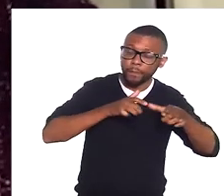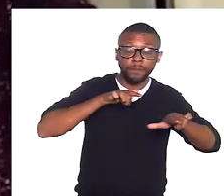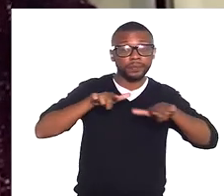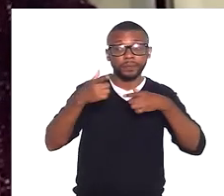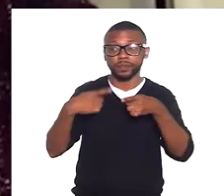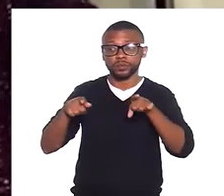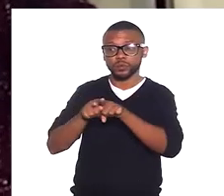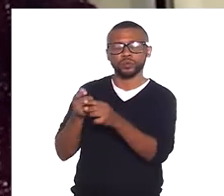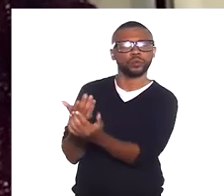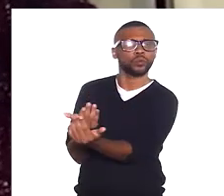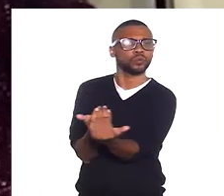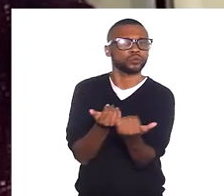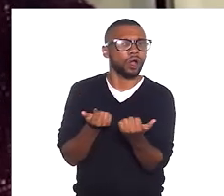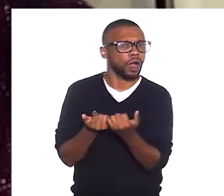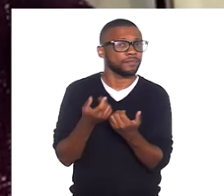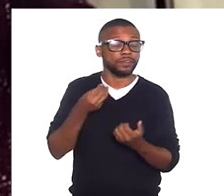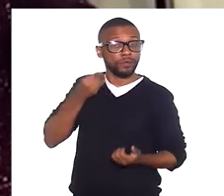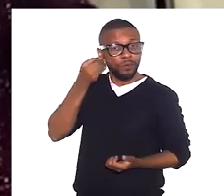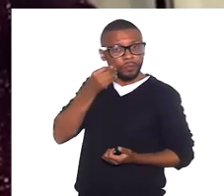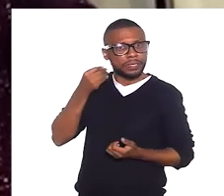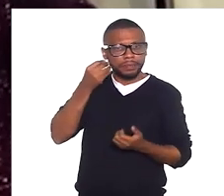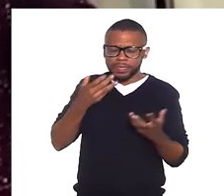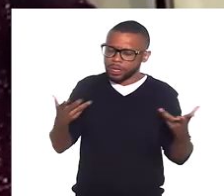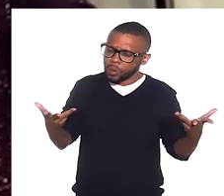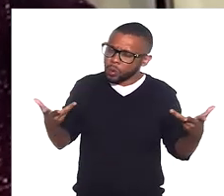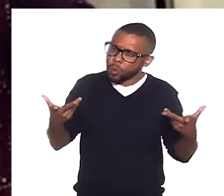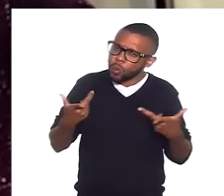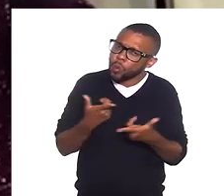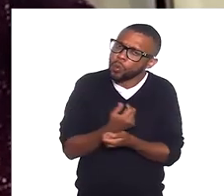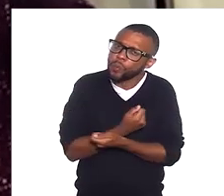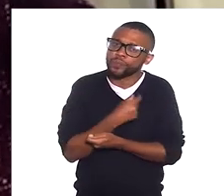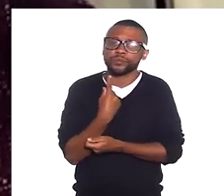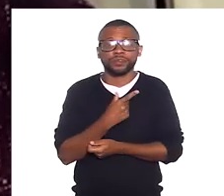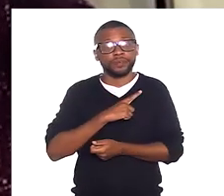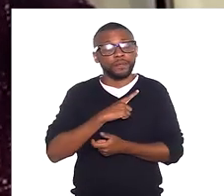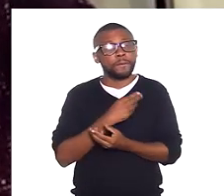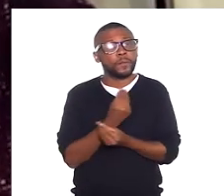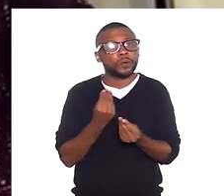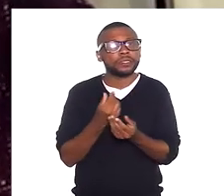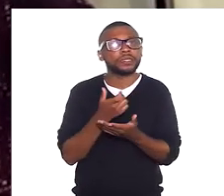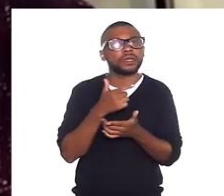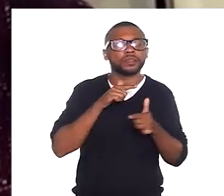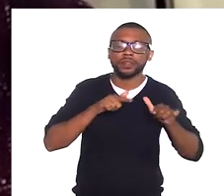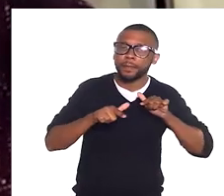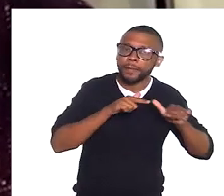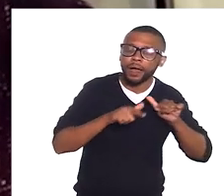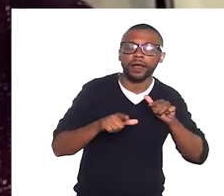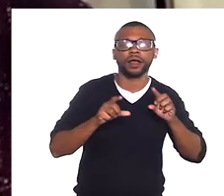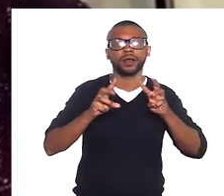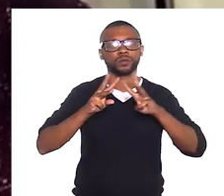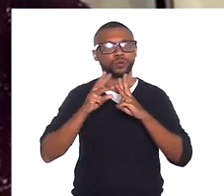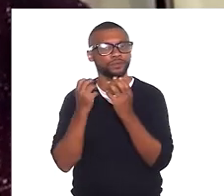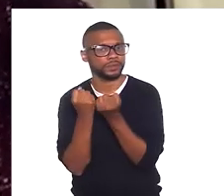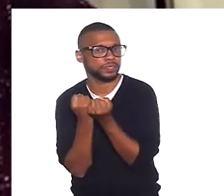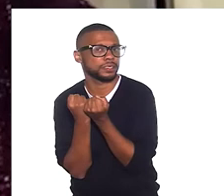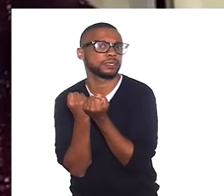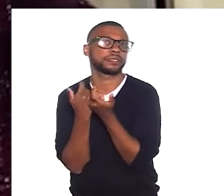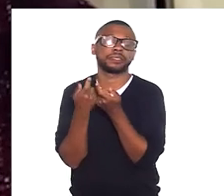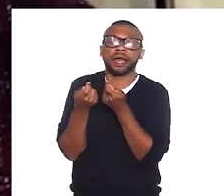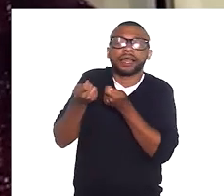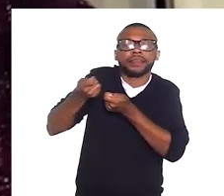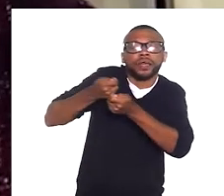discussão em grupos, trabalho com jovens. Então, foi uma experiência incrível. A gente fez muita atividade, muita